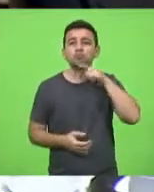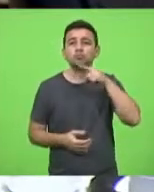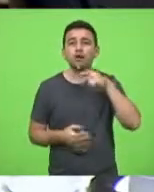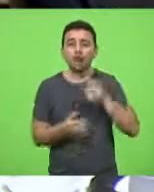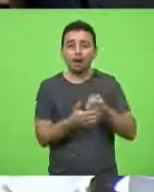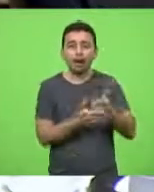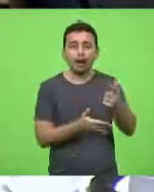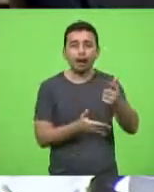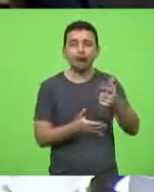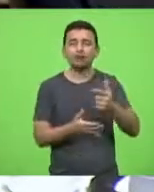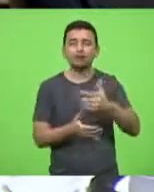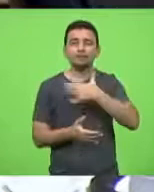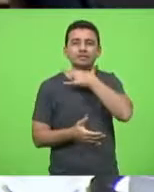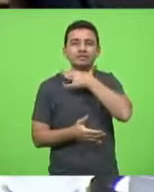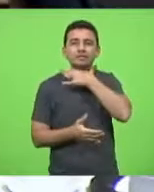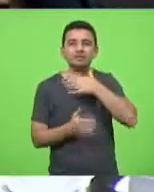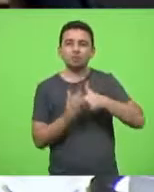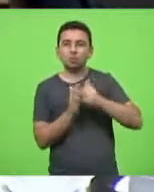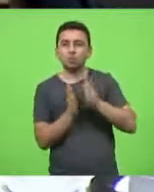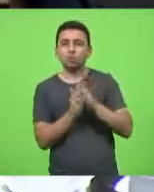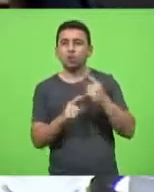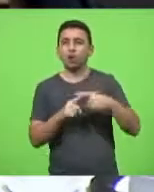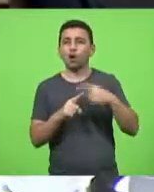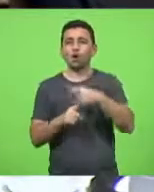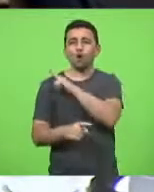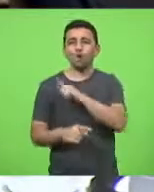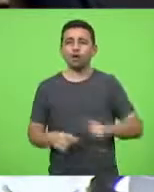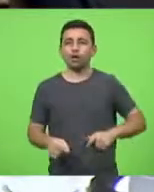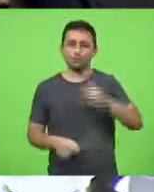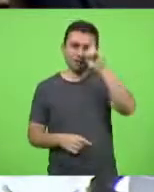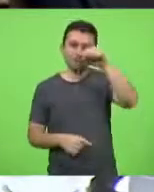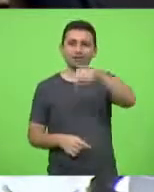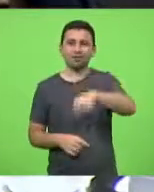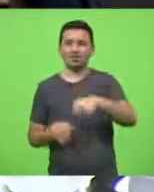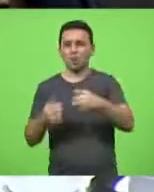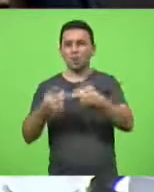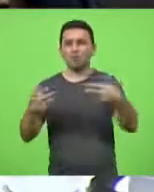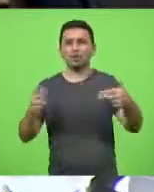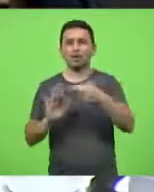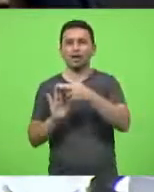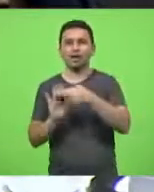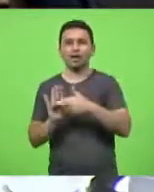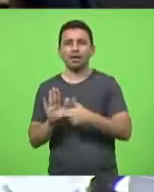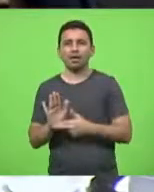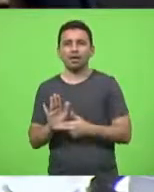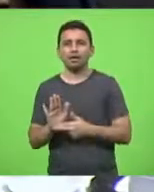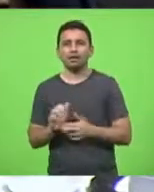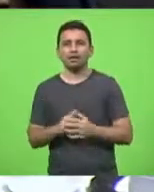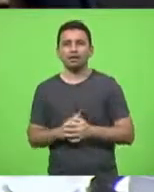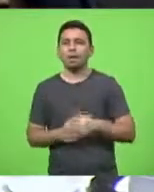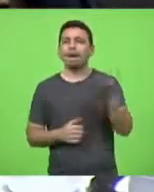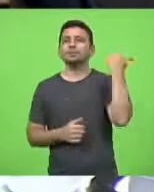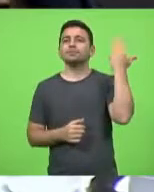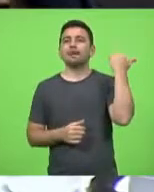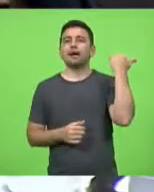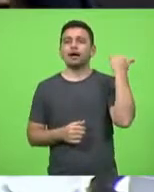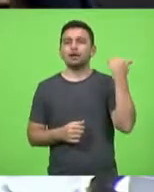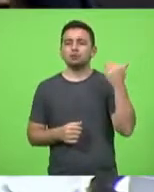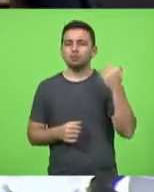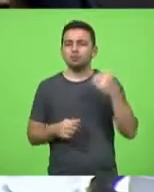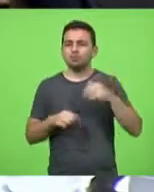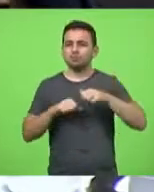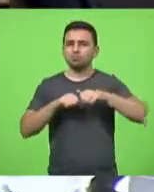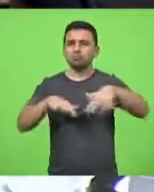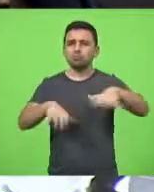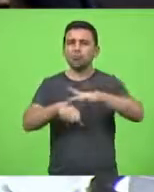as multas, porque as condições que o governo mandou aqui para casa é ridículo. Em outras situações, sem pandemia, já foi melhor.